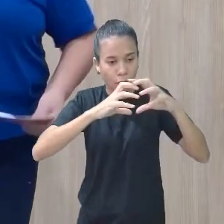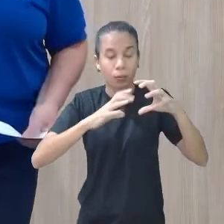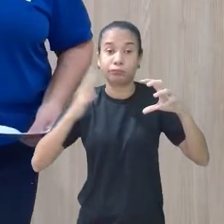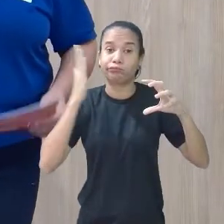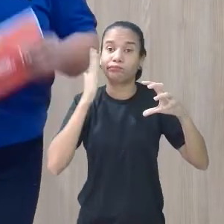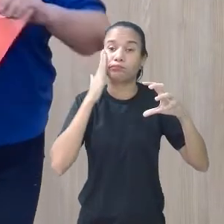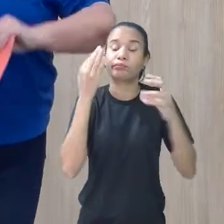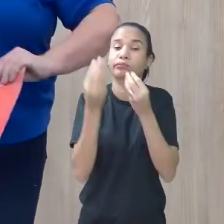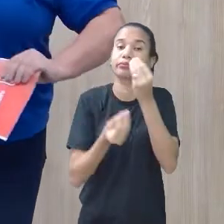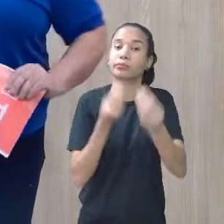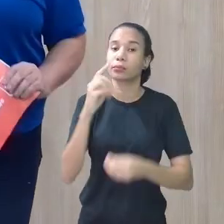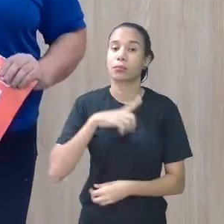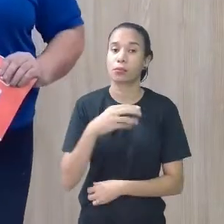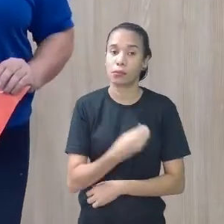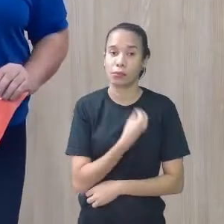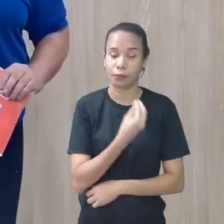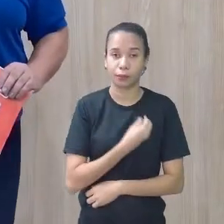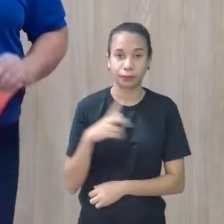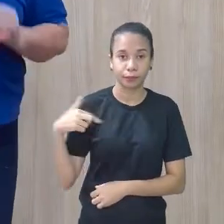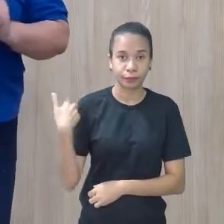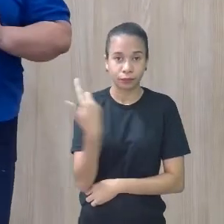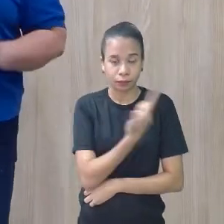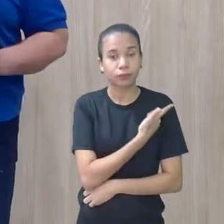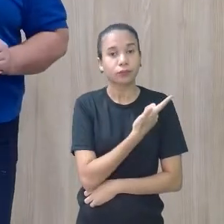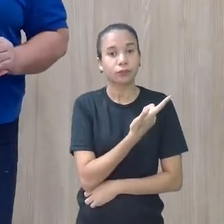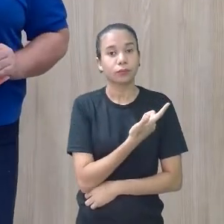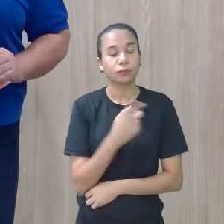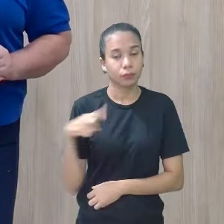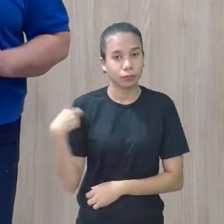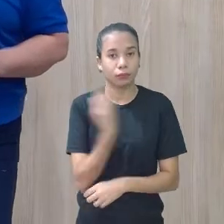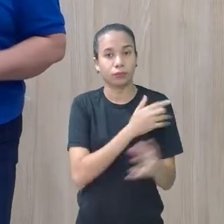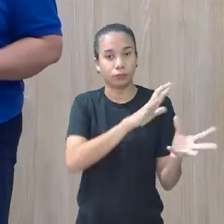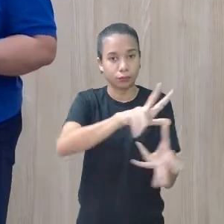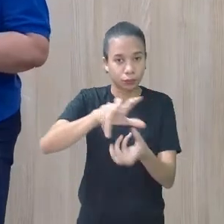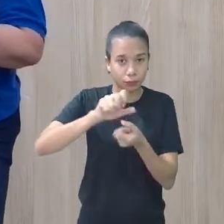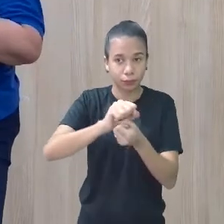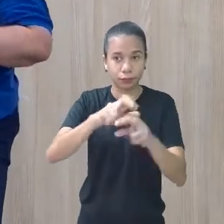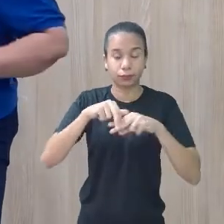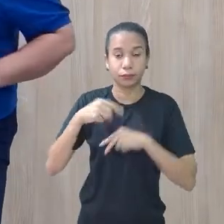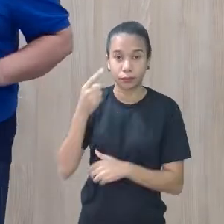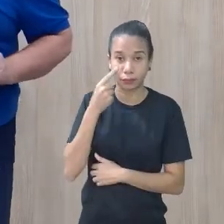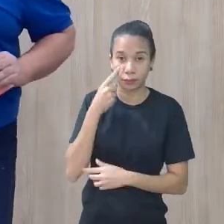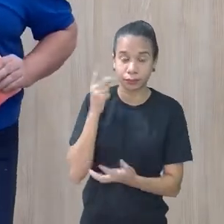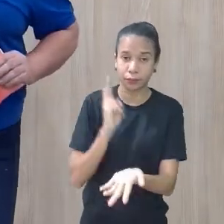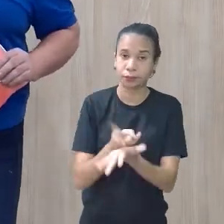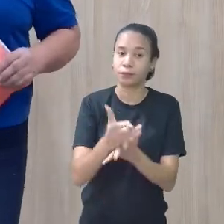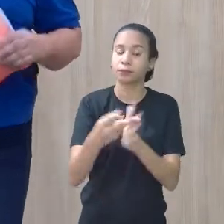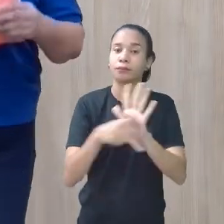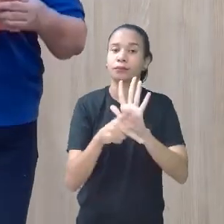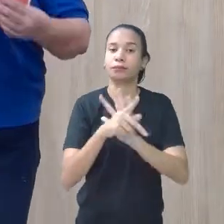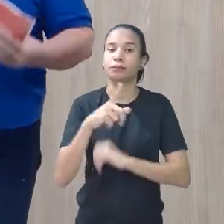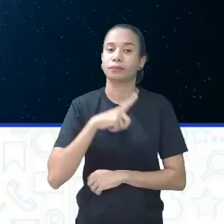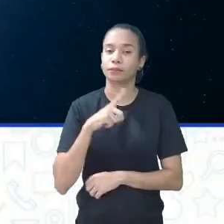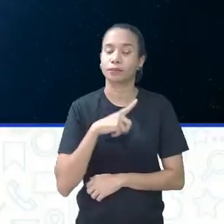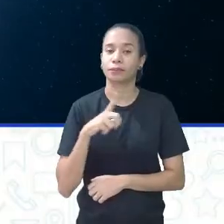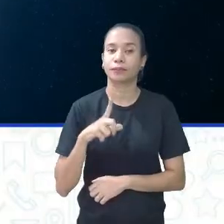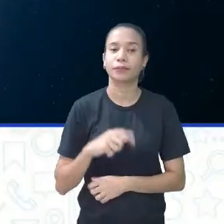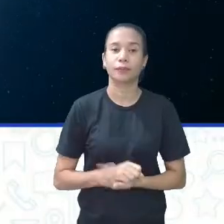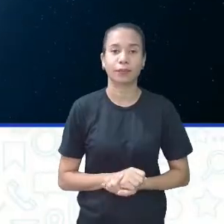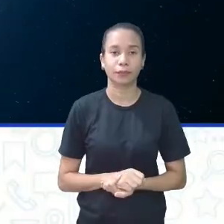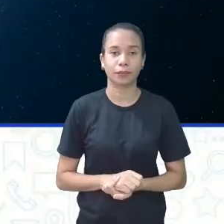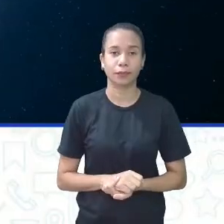alguns fenômenos que acontecem no nosso planeta. Então, vamos continuar aí. E a gente